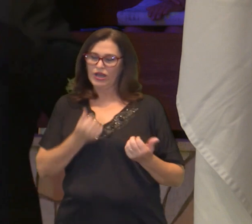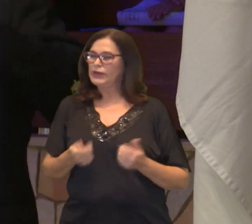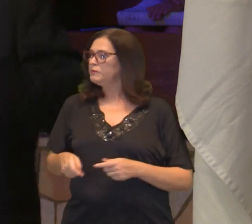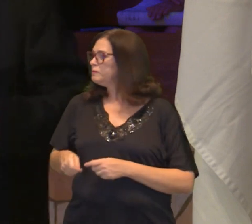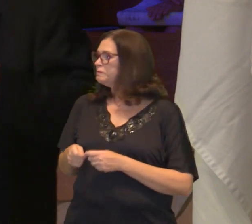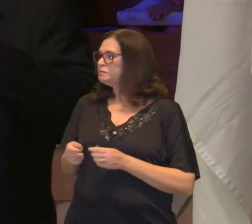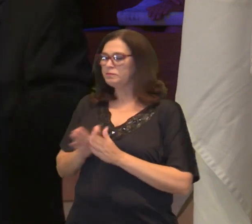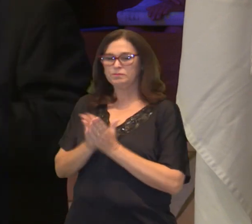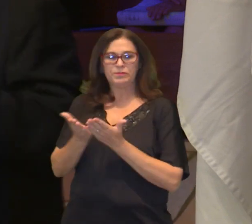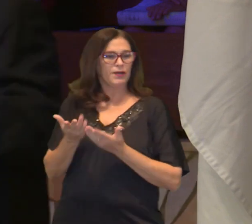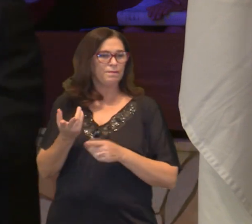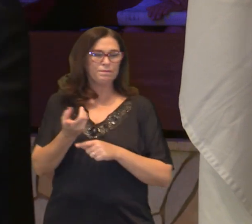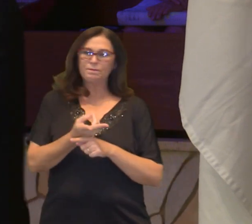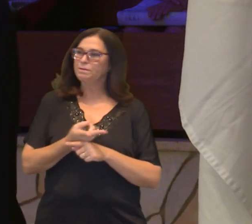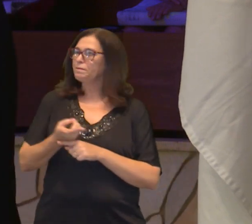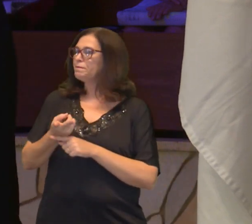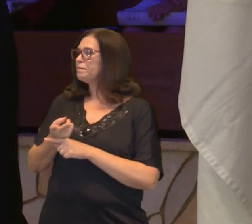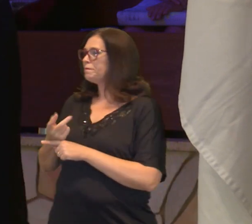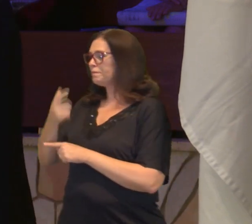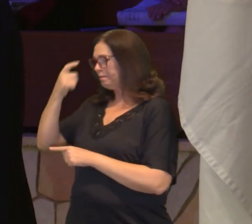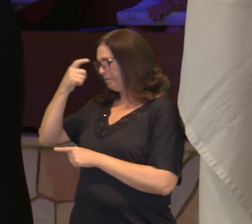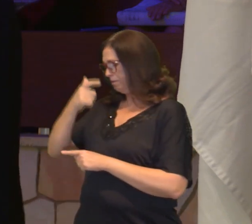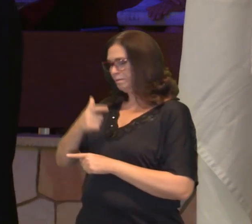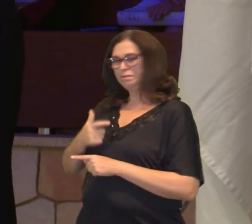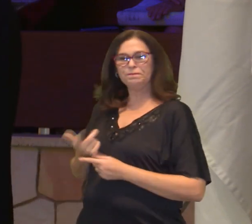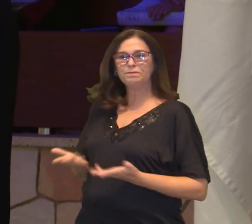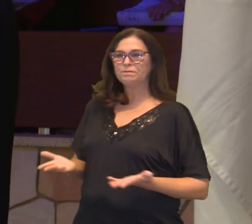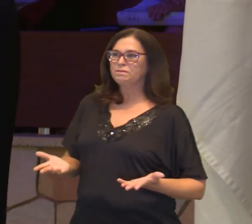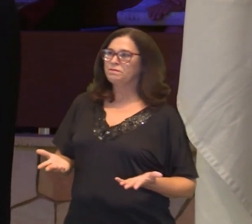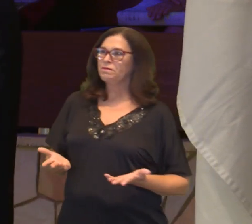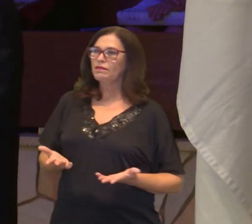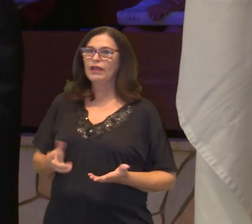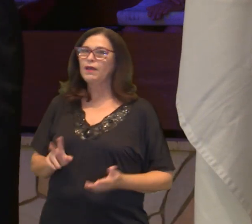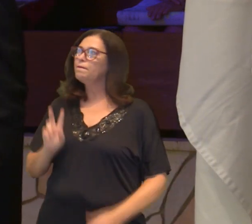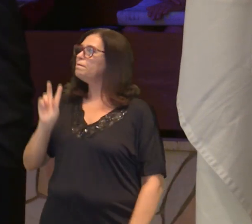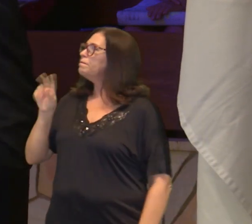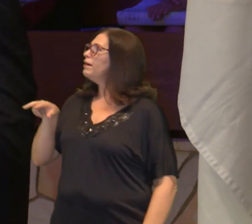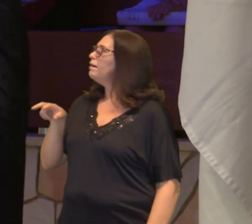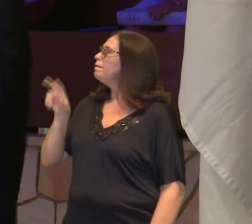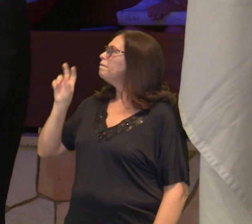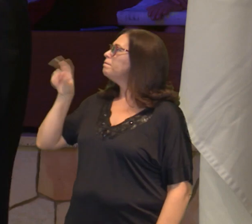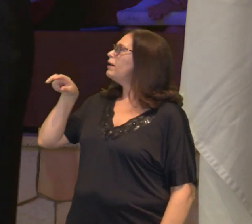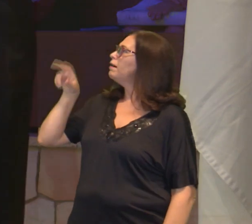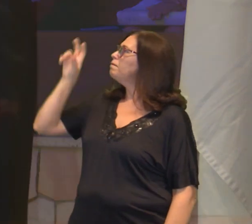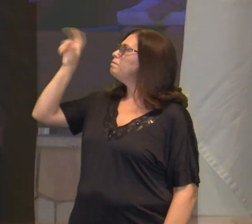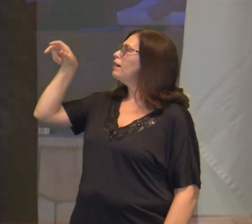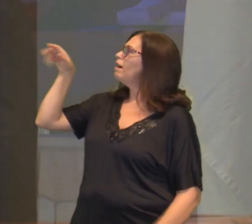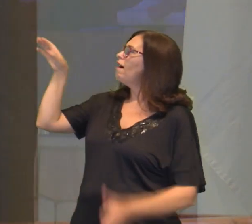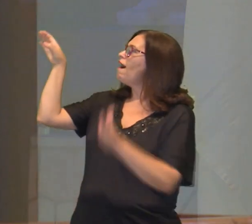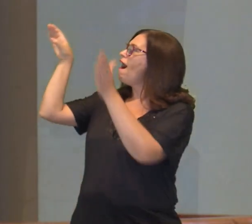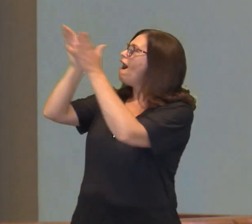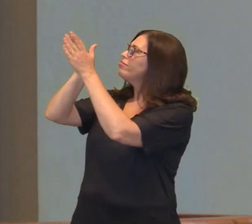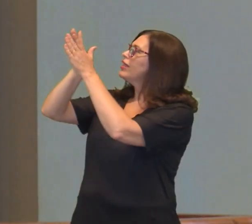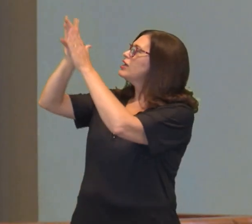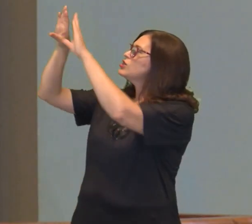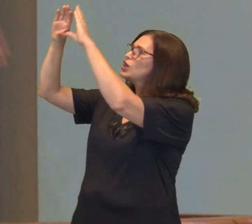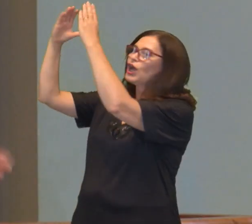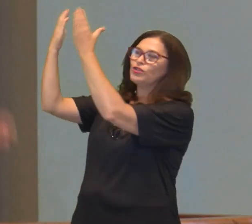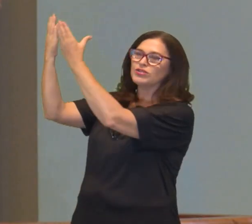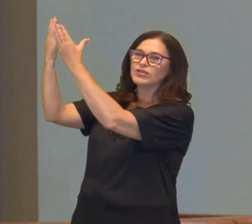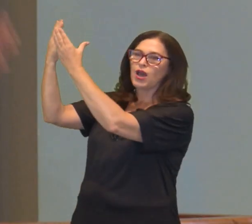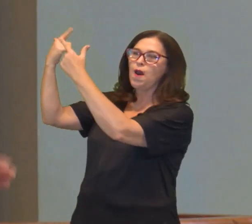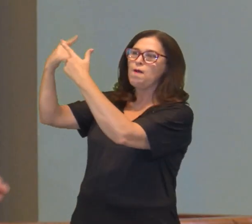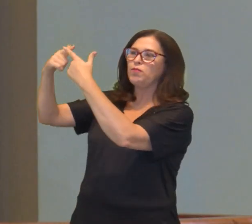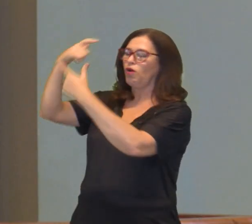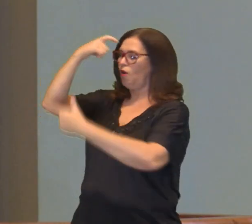cá, procurando na sua vida e subindo cada degrau no seu caráter, procurando ser cada